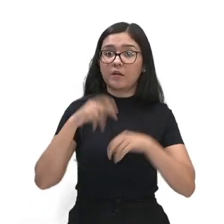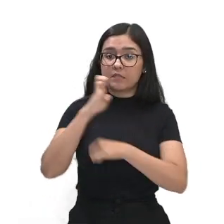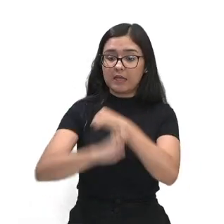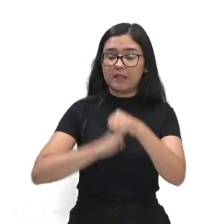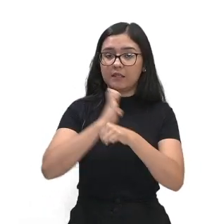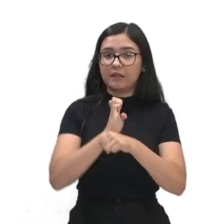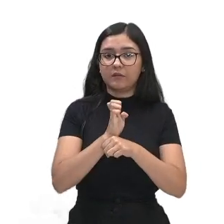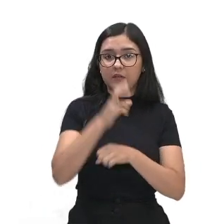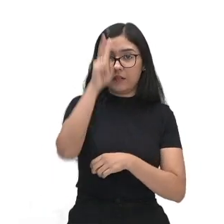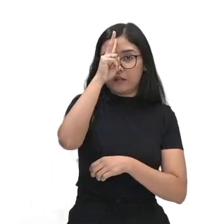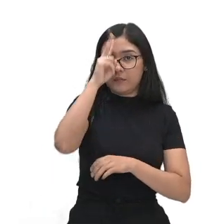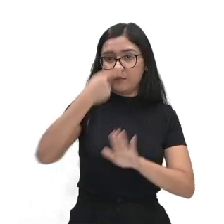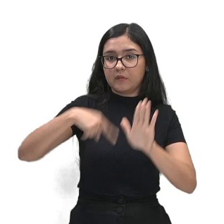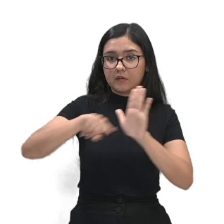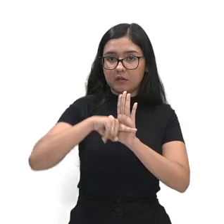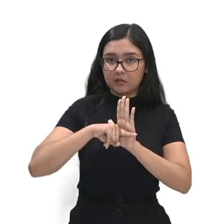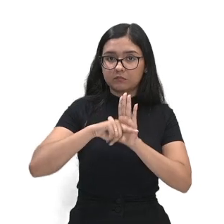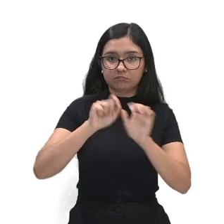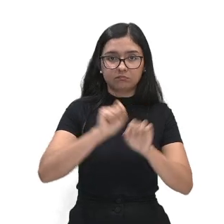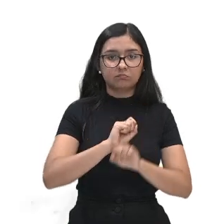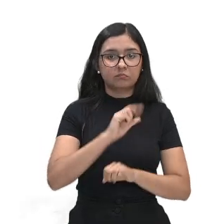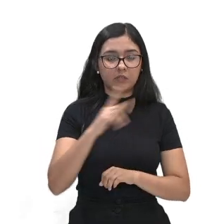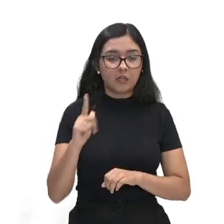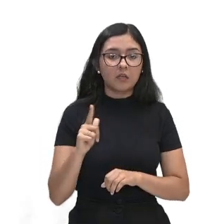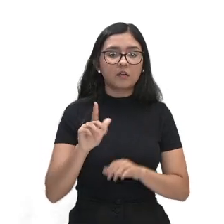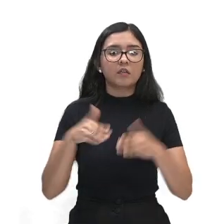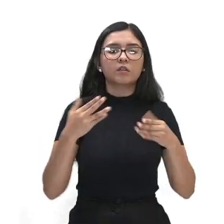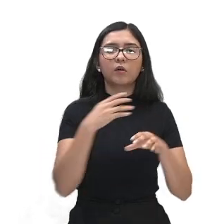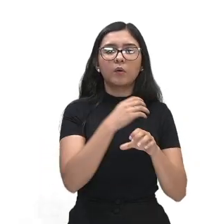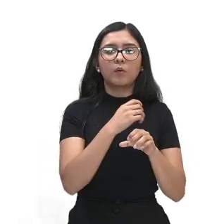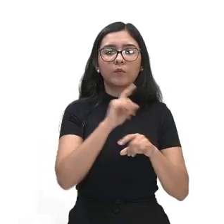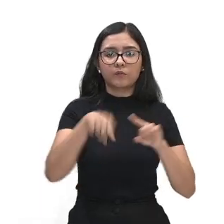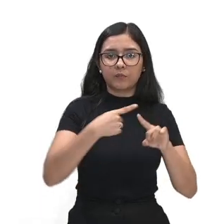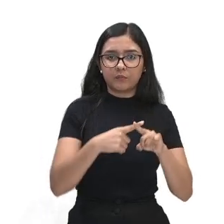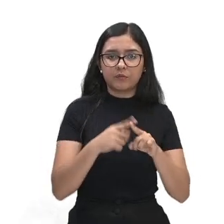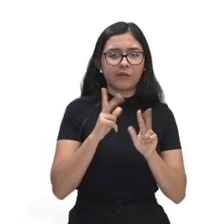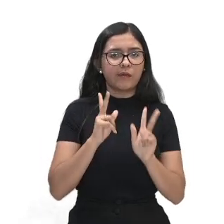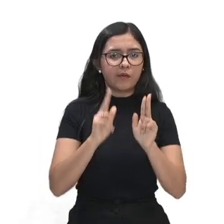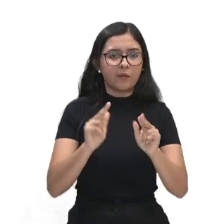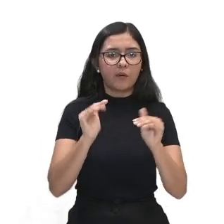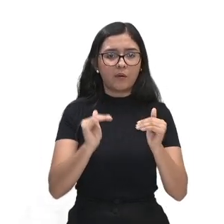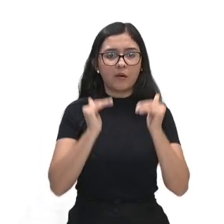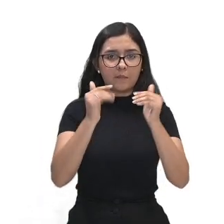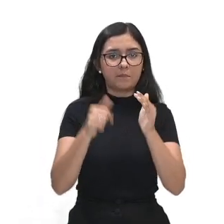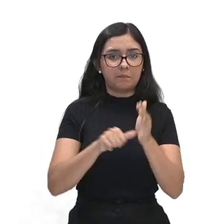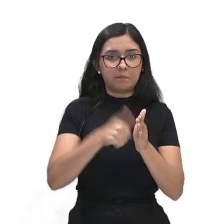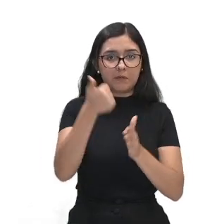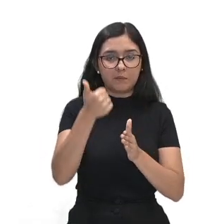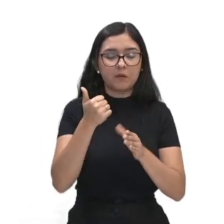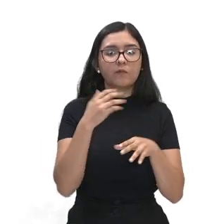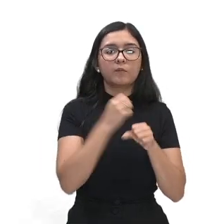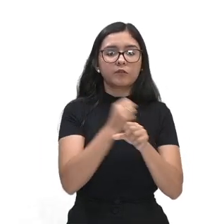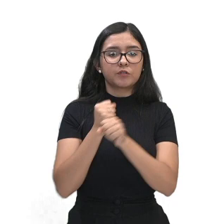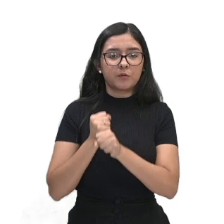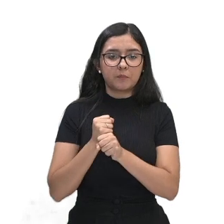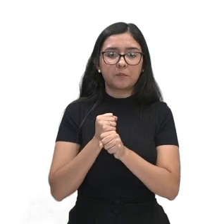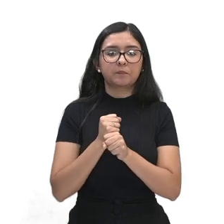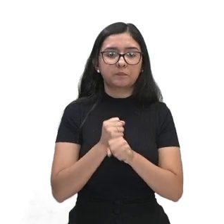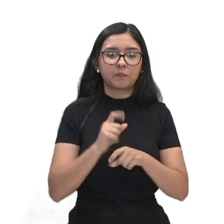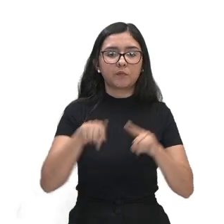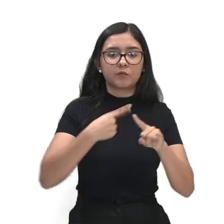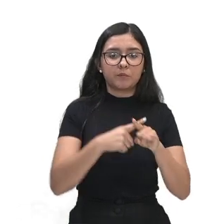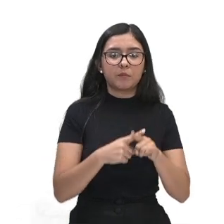negativa, claro. Então, eu faço a multiplicação da mesma forma que eu fiz a anterior. Eu multiplico primeiro aqui o